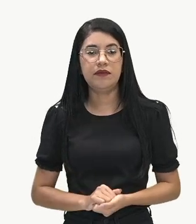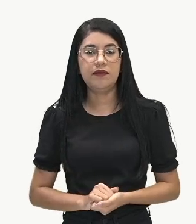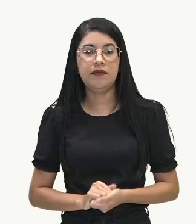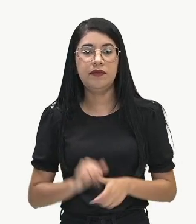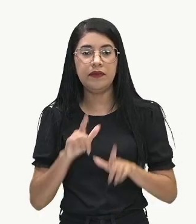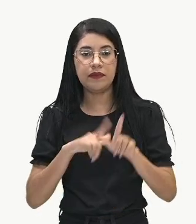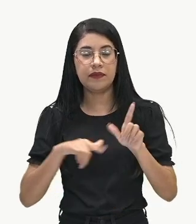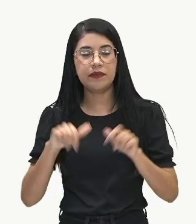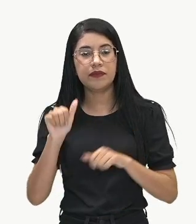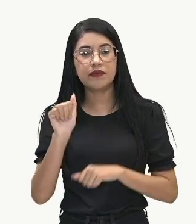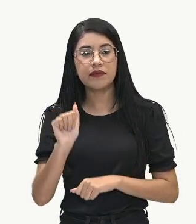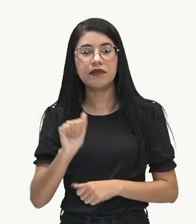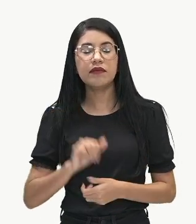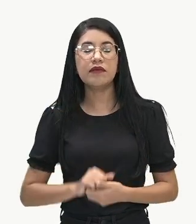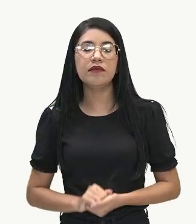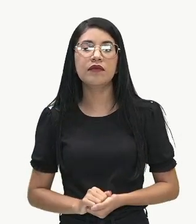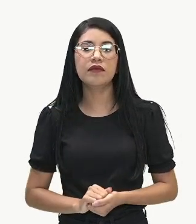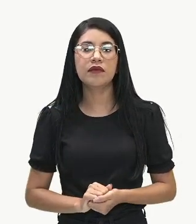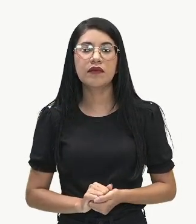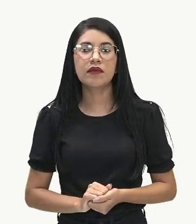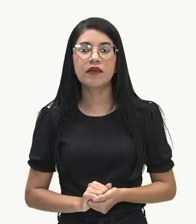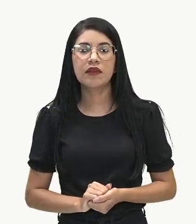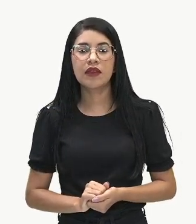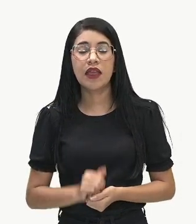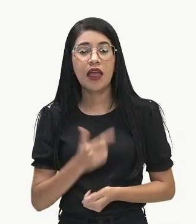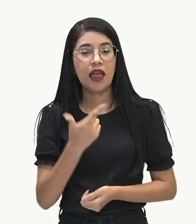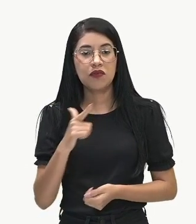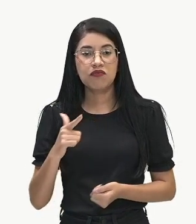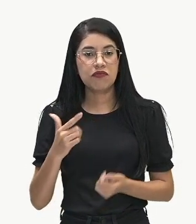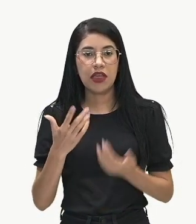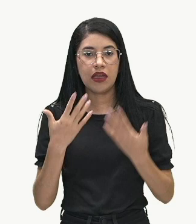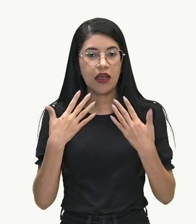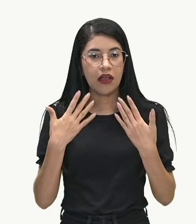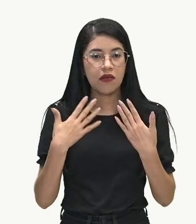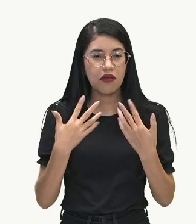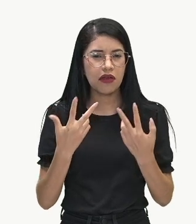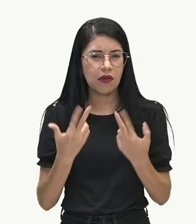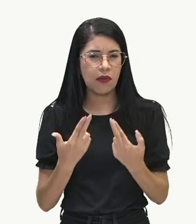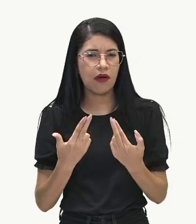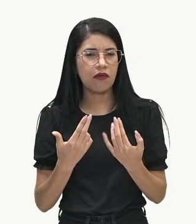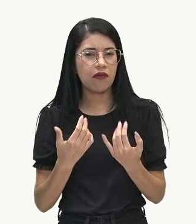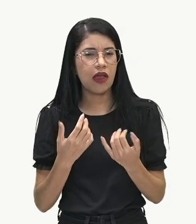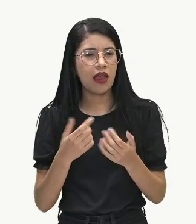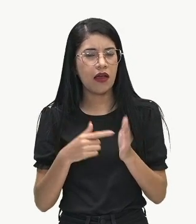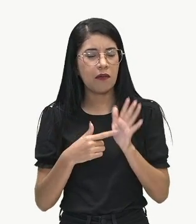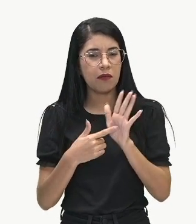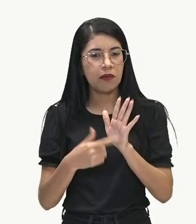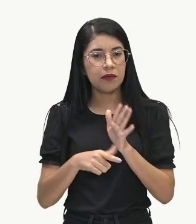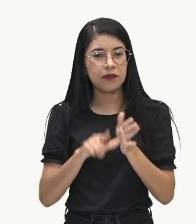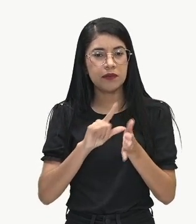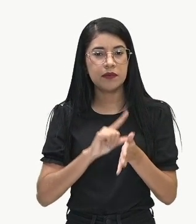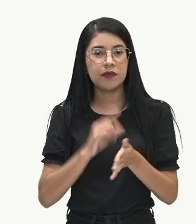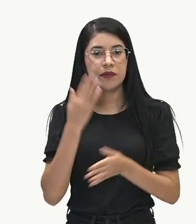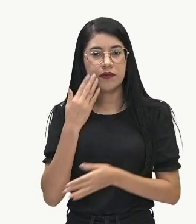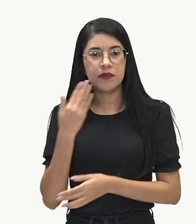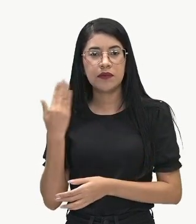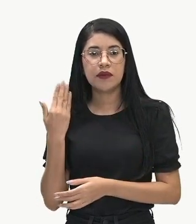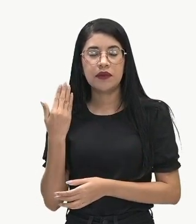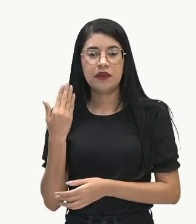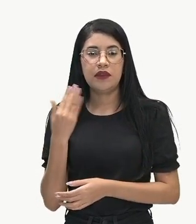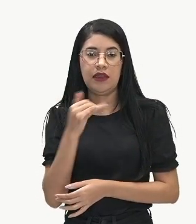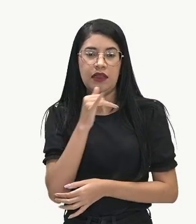A. Aqui eu não tenho calor na reação como eu mostrei anteriormente, ó. Como eu mostrei aqui neste exemplo aqui,